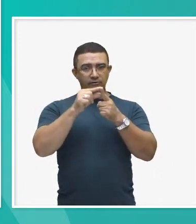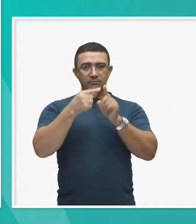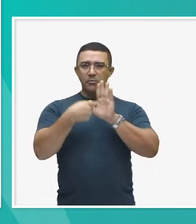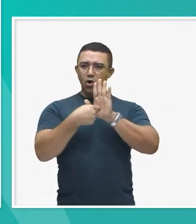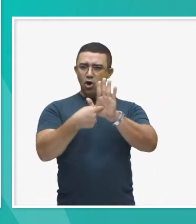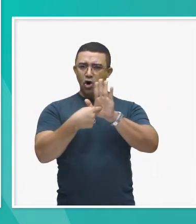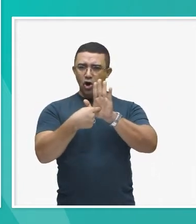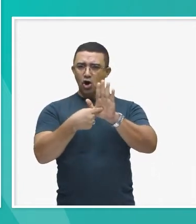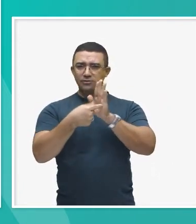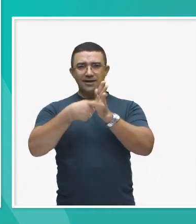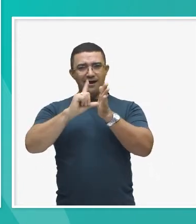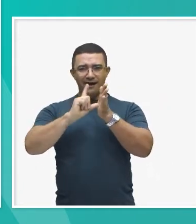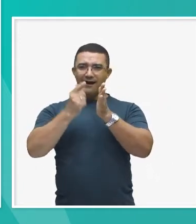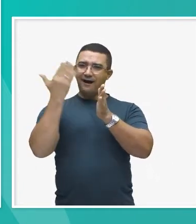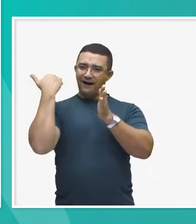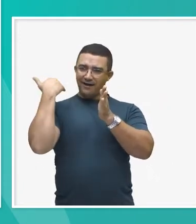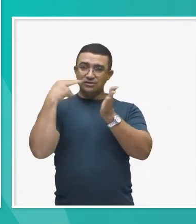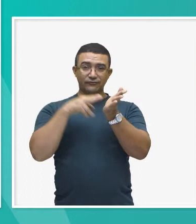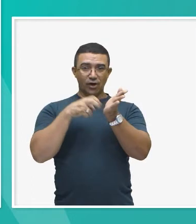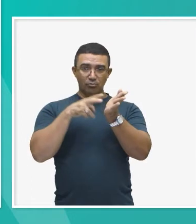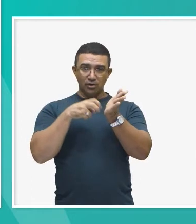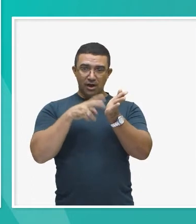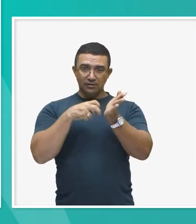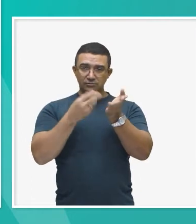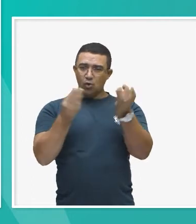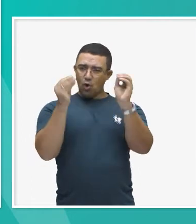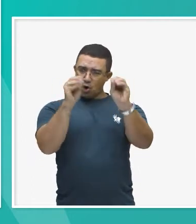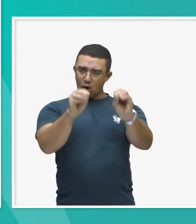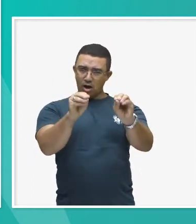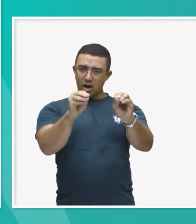mostradas anteriormente.